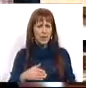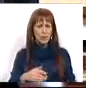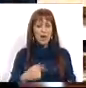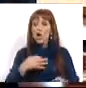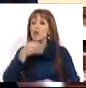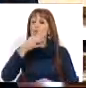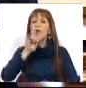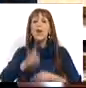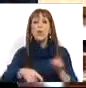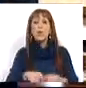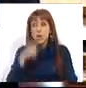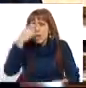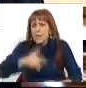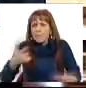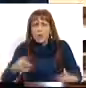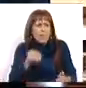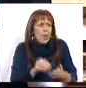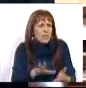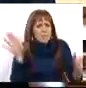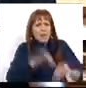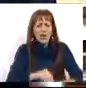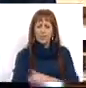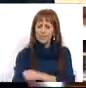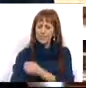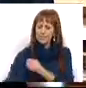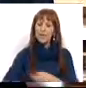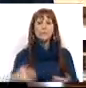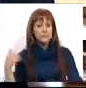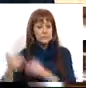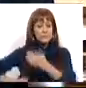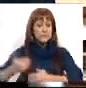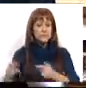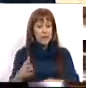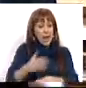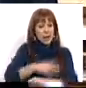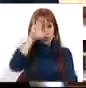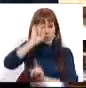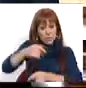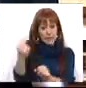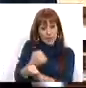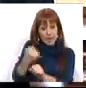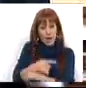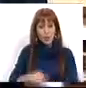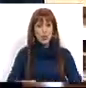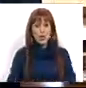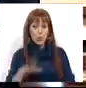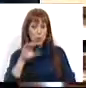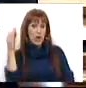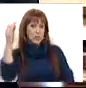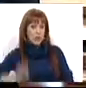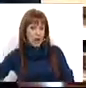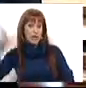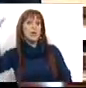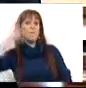e estamos a falar das pessoas mais pobres. Entretanto, antes deste Governo tomar posse, os 10%